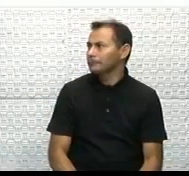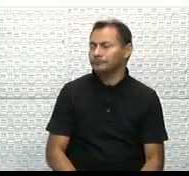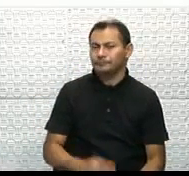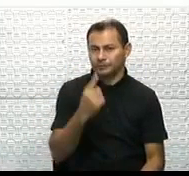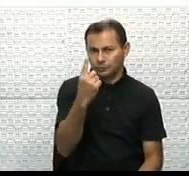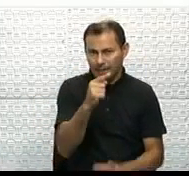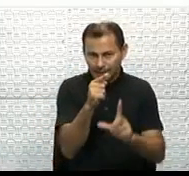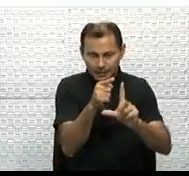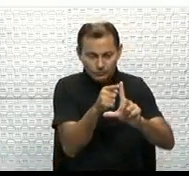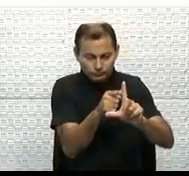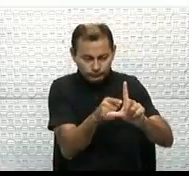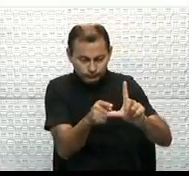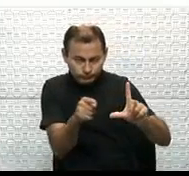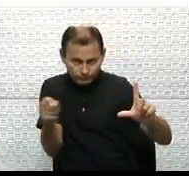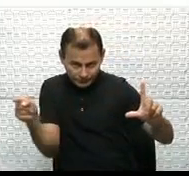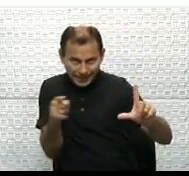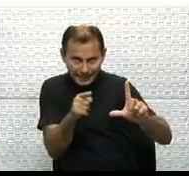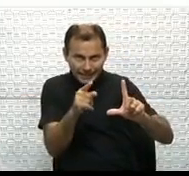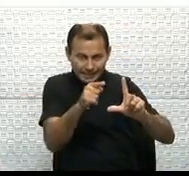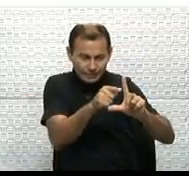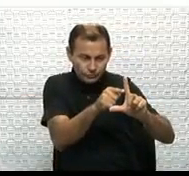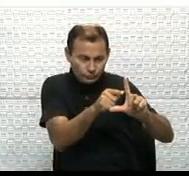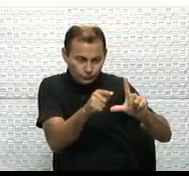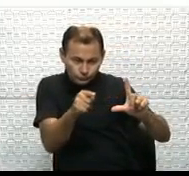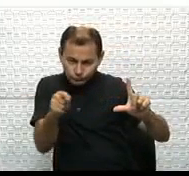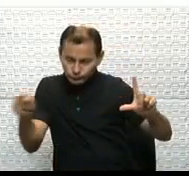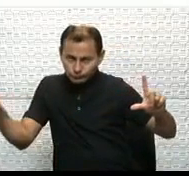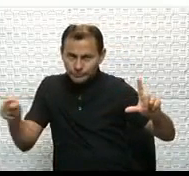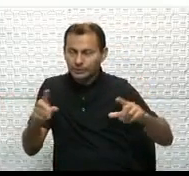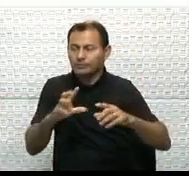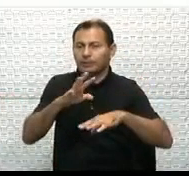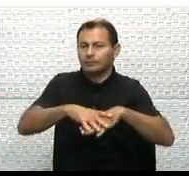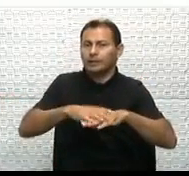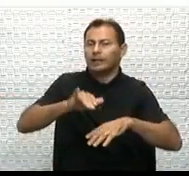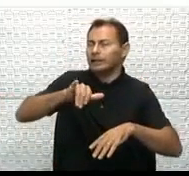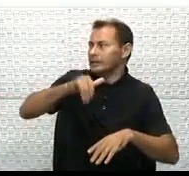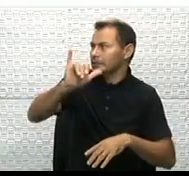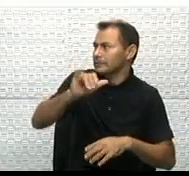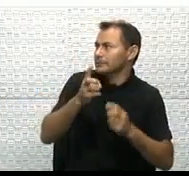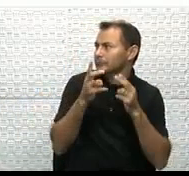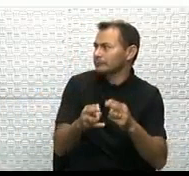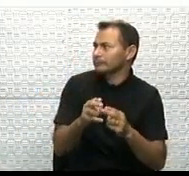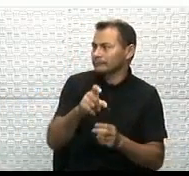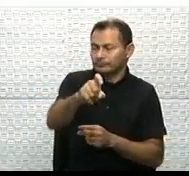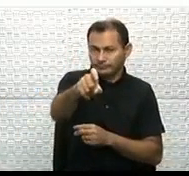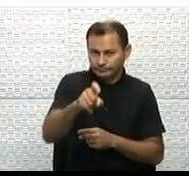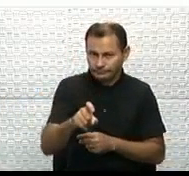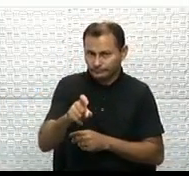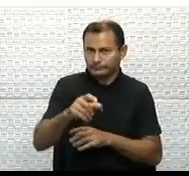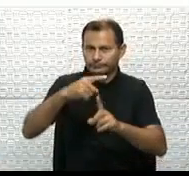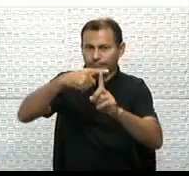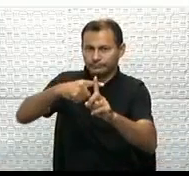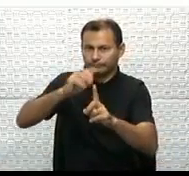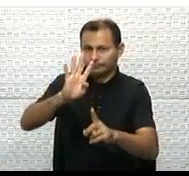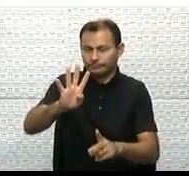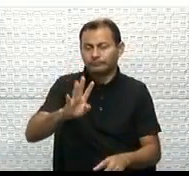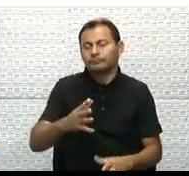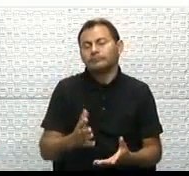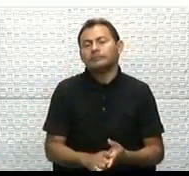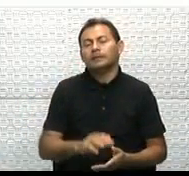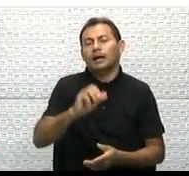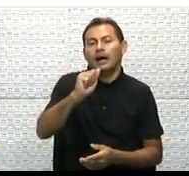Uma linha reta ela é descrita matematicamente por uma equação do tipo y igual a x mais b, em